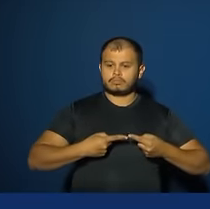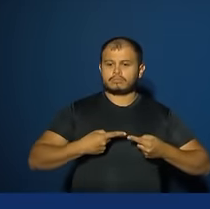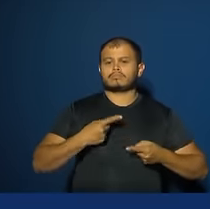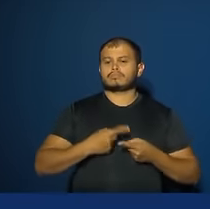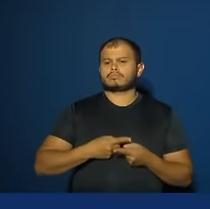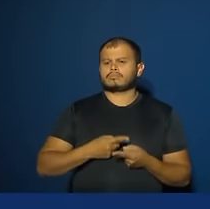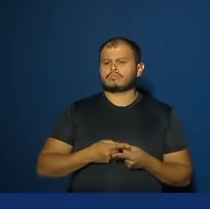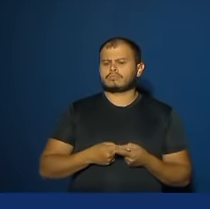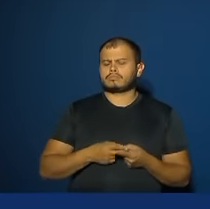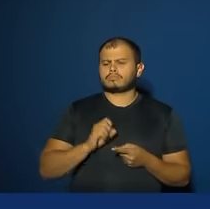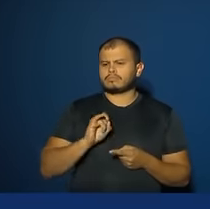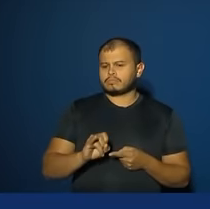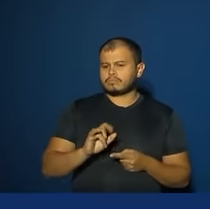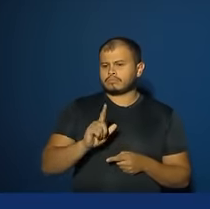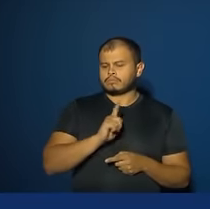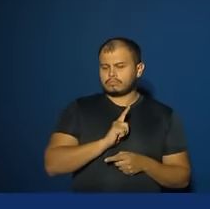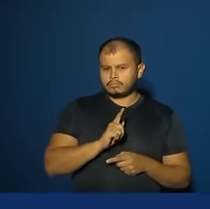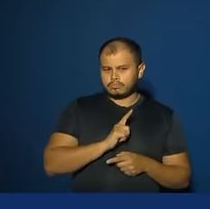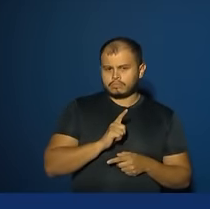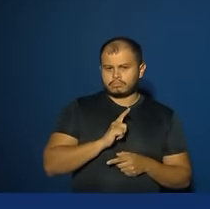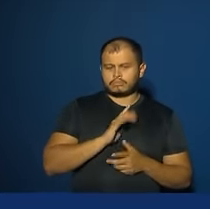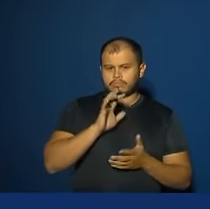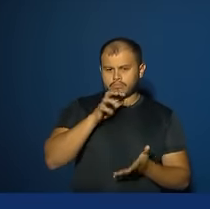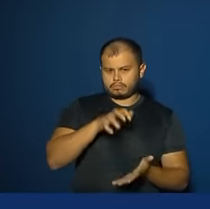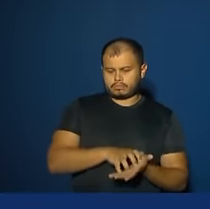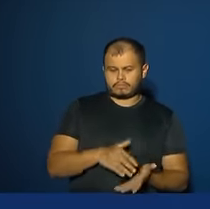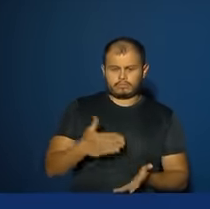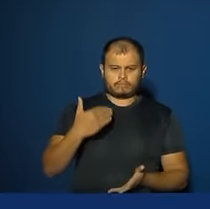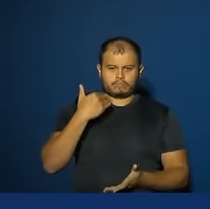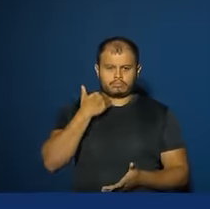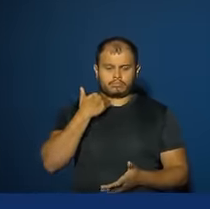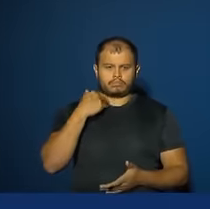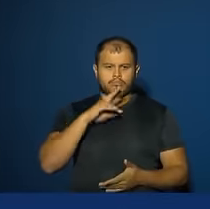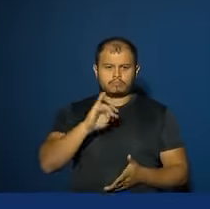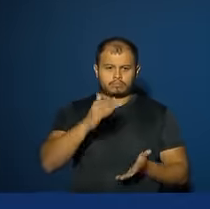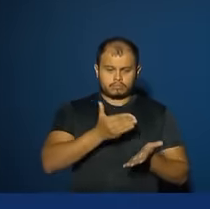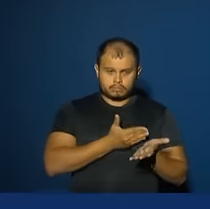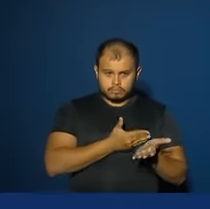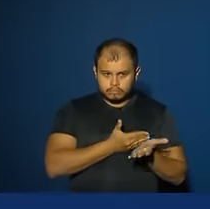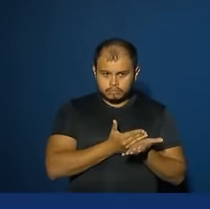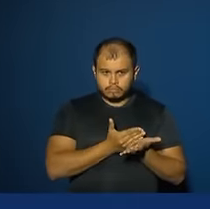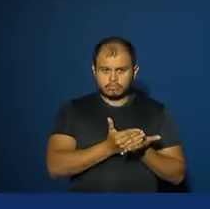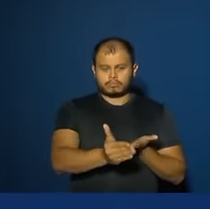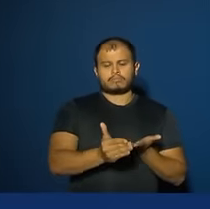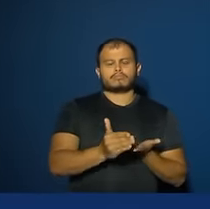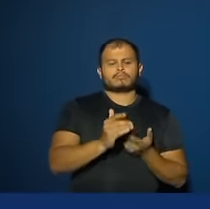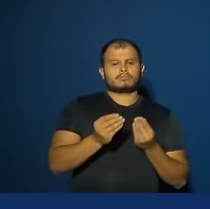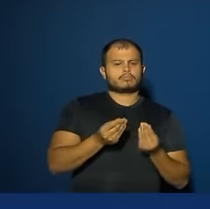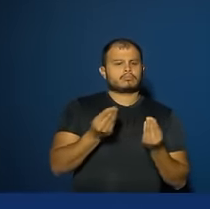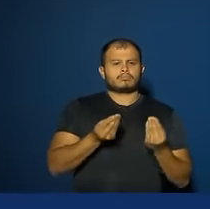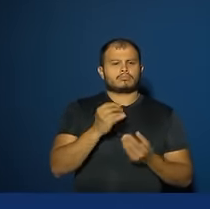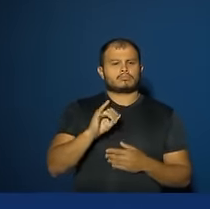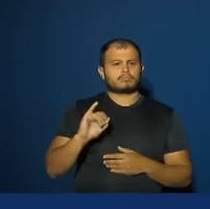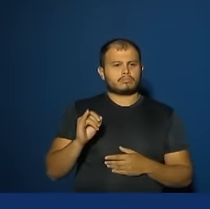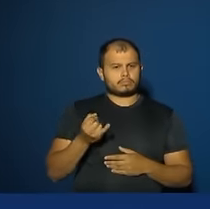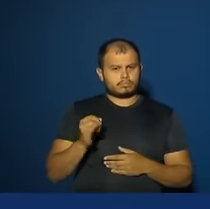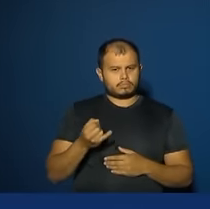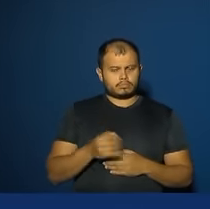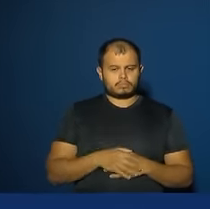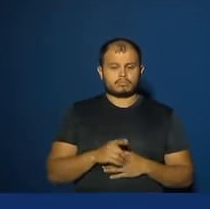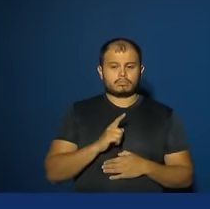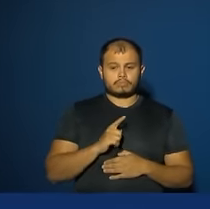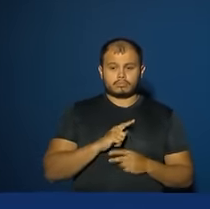Na verdade, o Banco Central americano ele vai iniciar esse ciclo de corte de juros. E aí tem